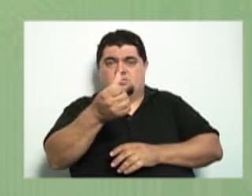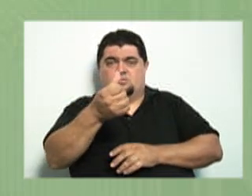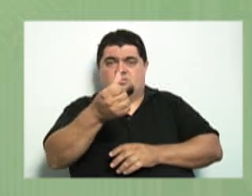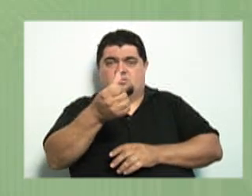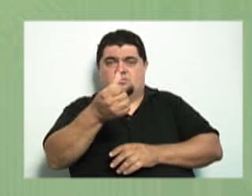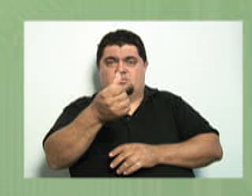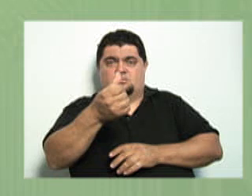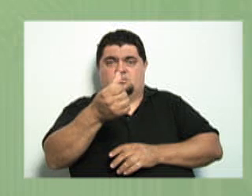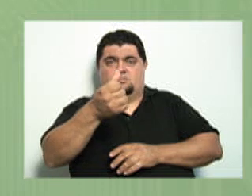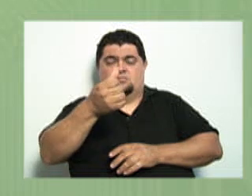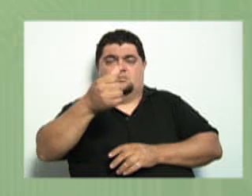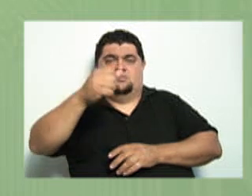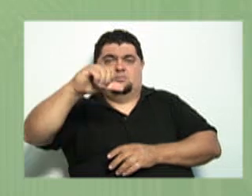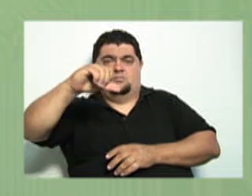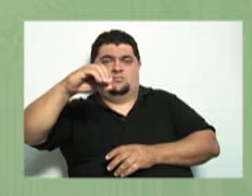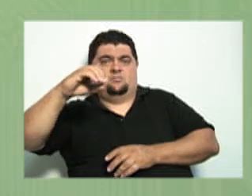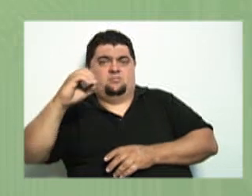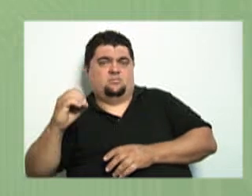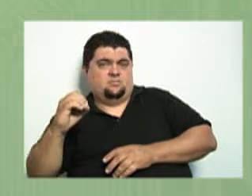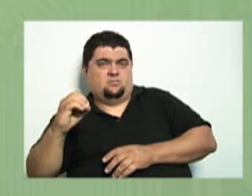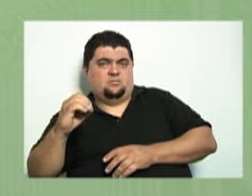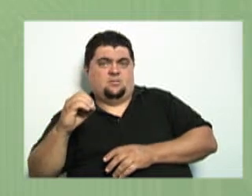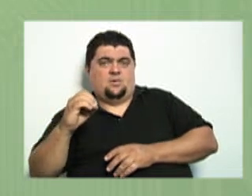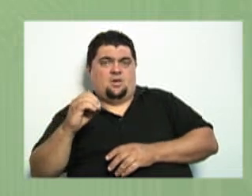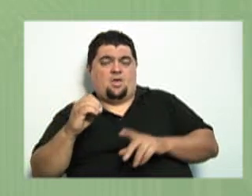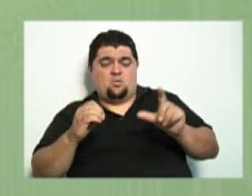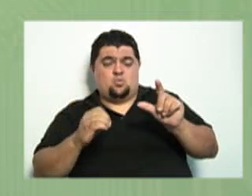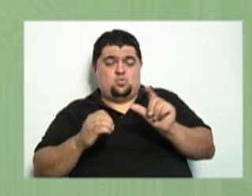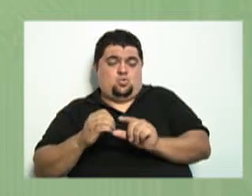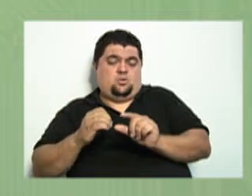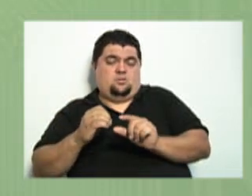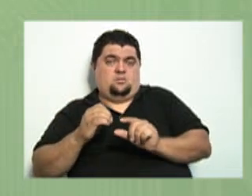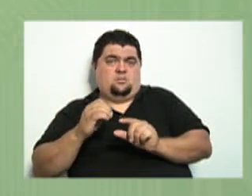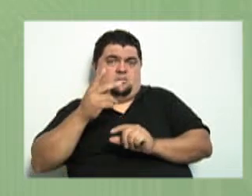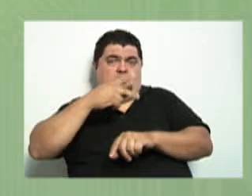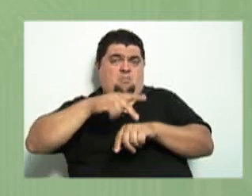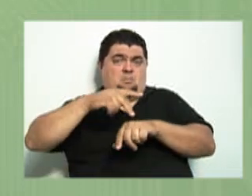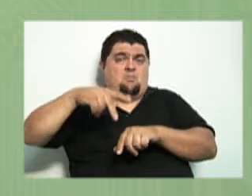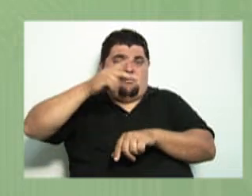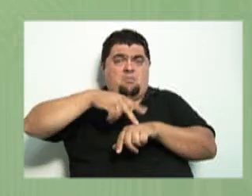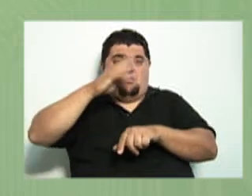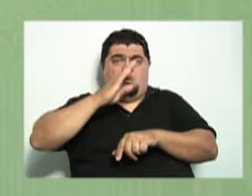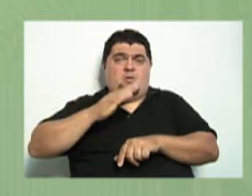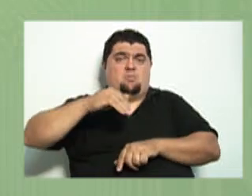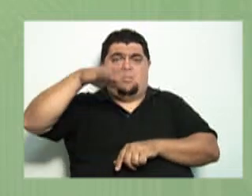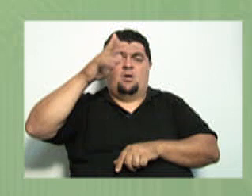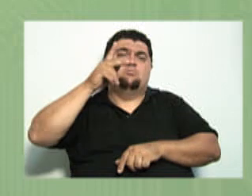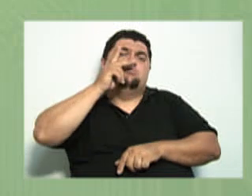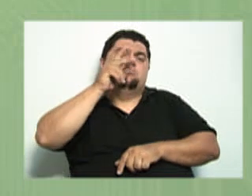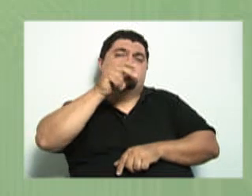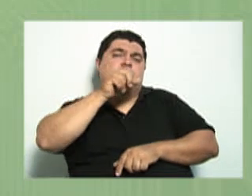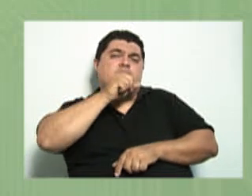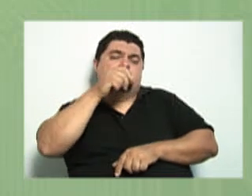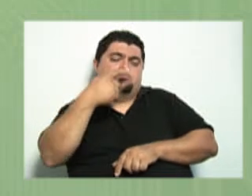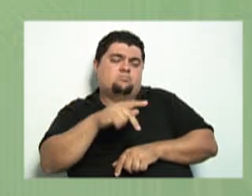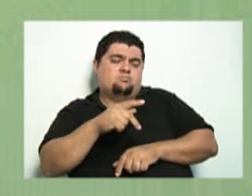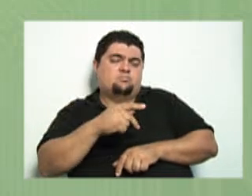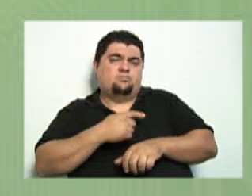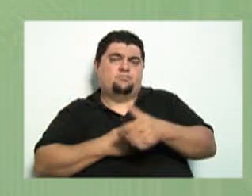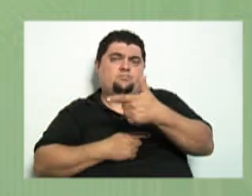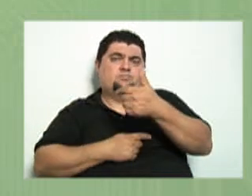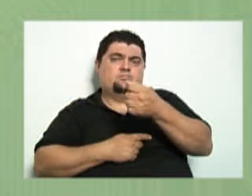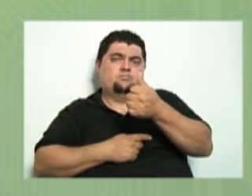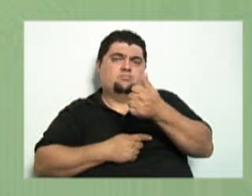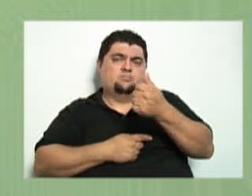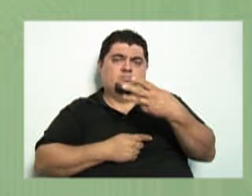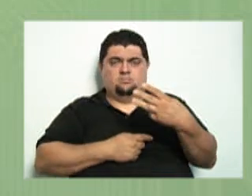0,690. 690, a gente percebe que é um resultado menor do que o resultado nacional. E Porto Velho, a gente tem o dado de 2013,